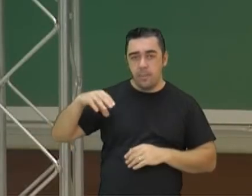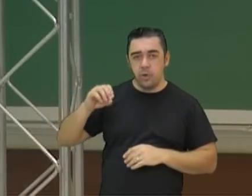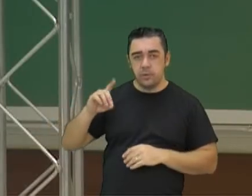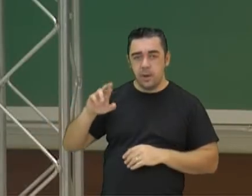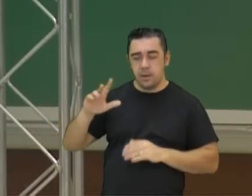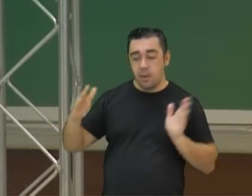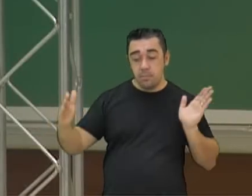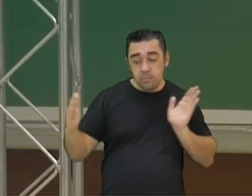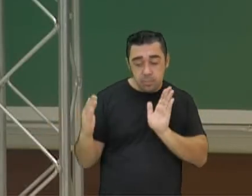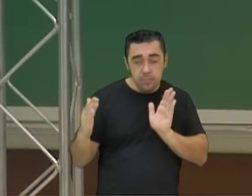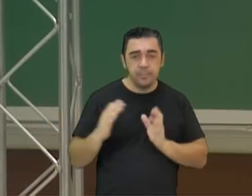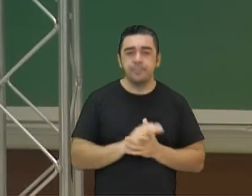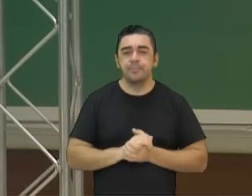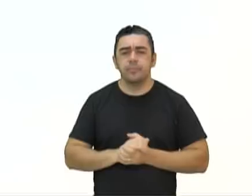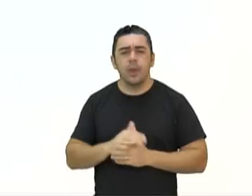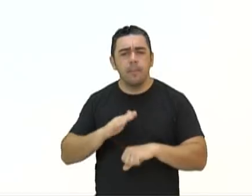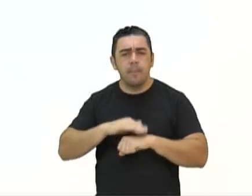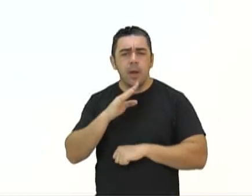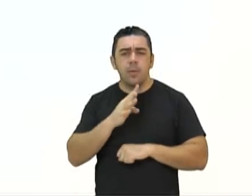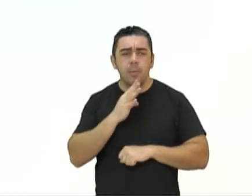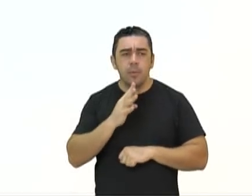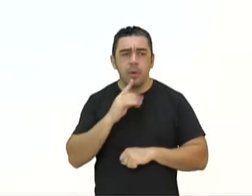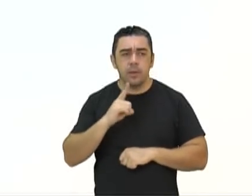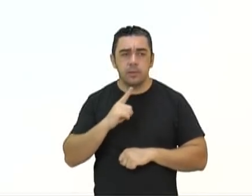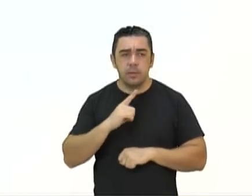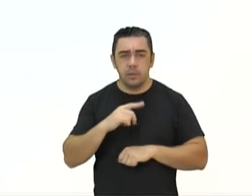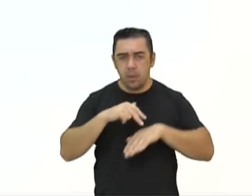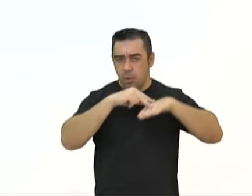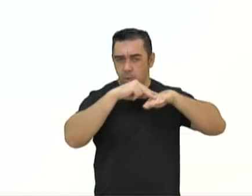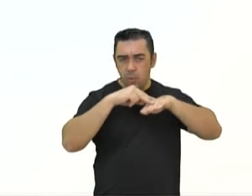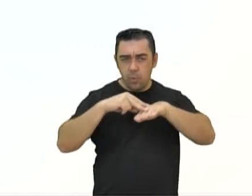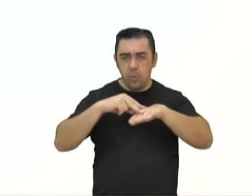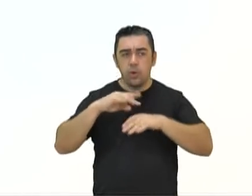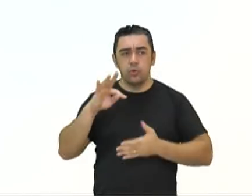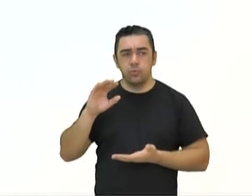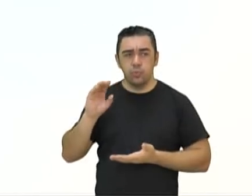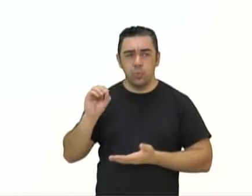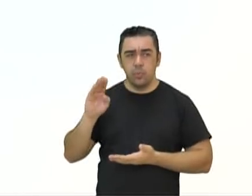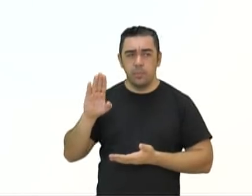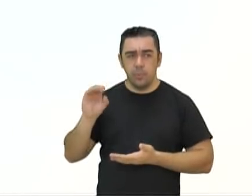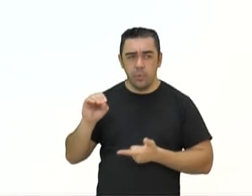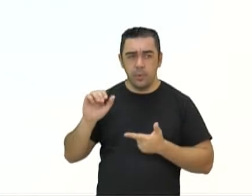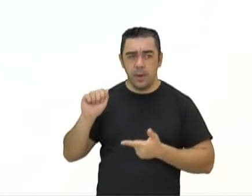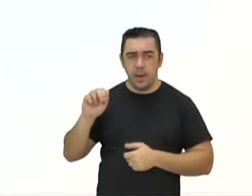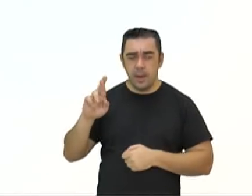as manobras mais conhecidas? O tubo, o aéreo, o